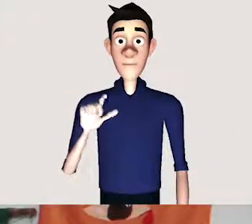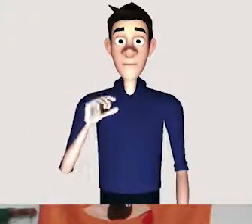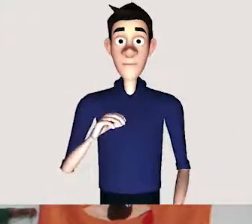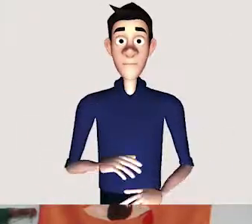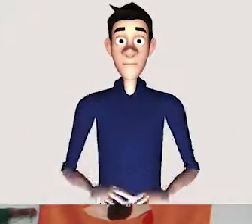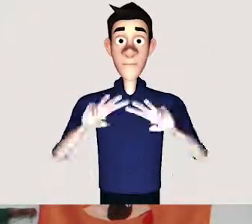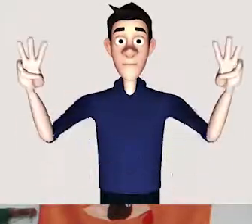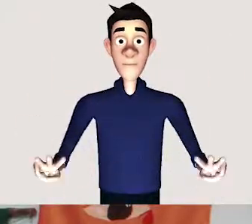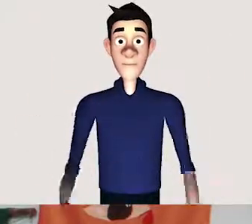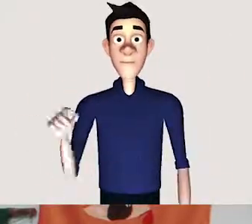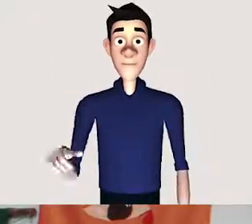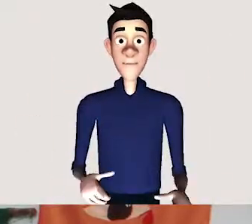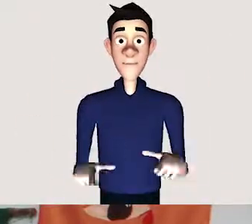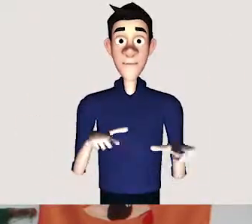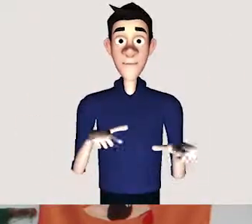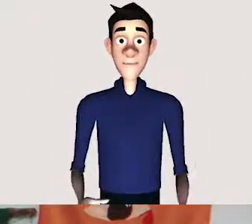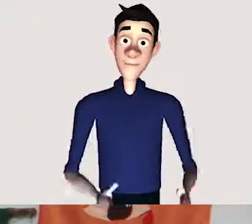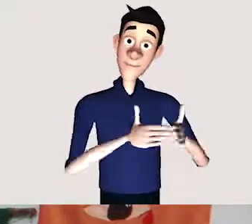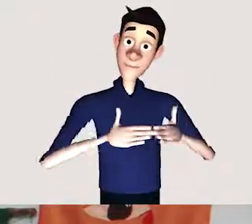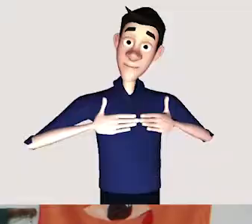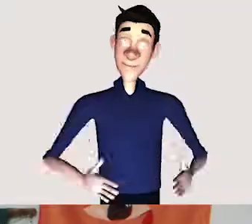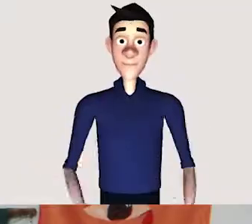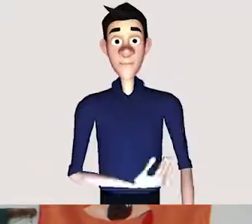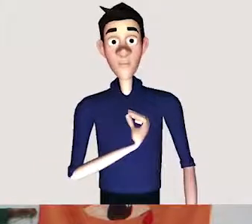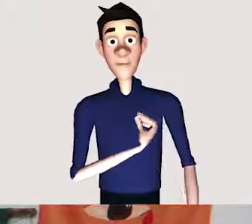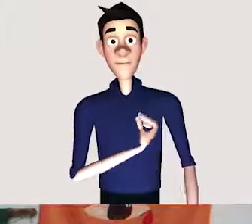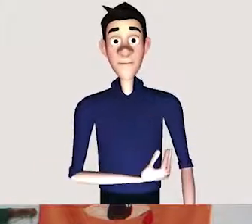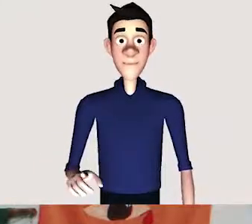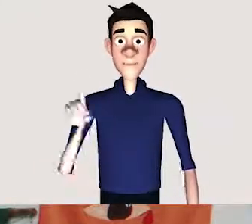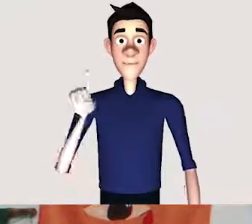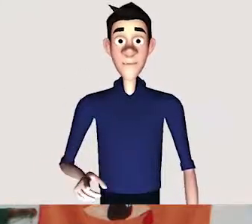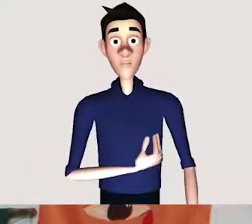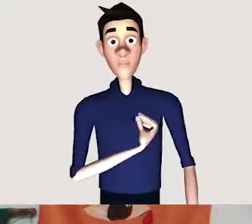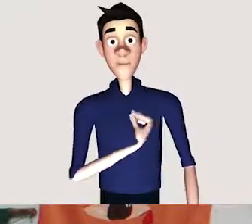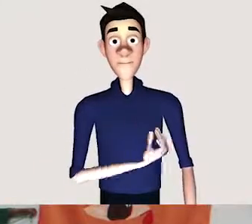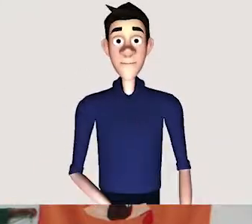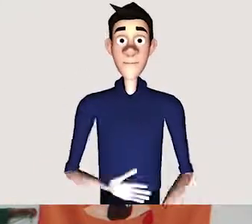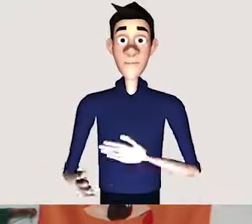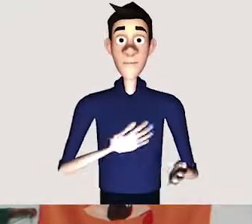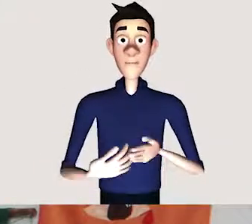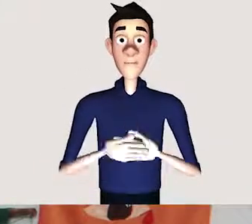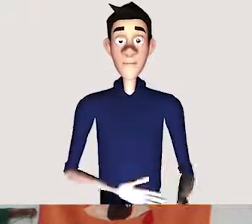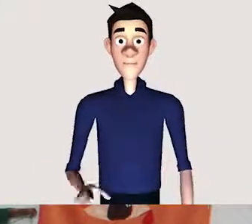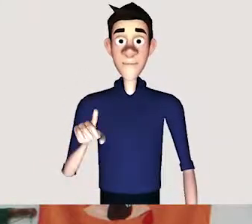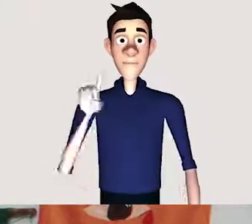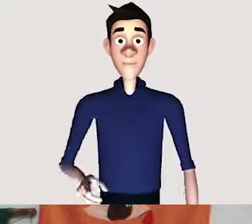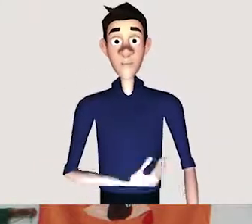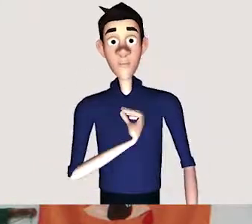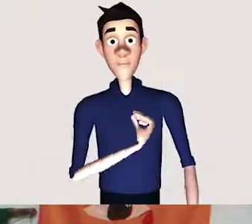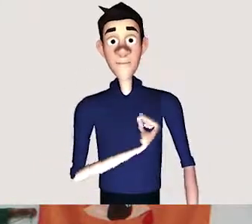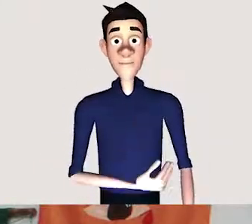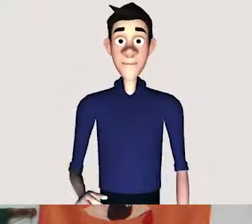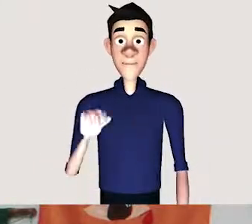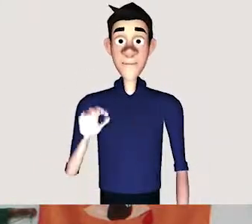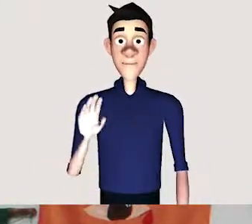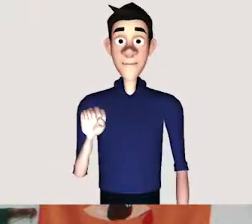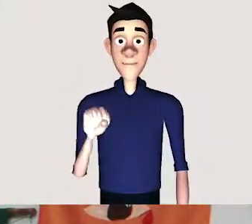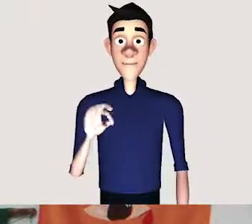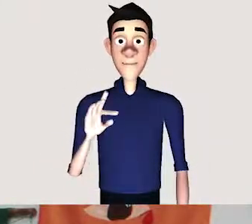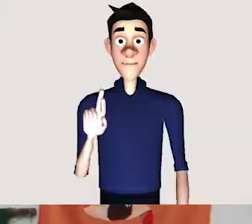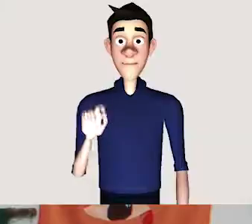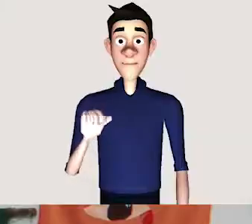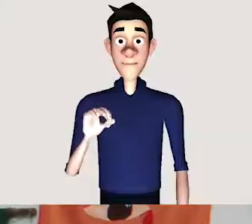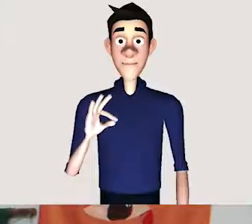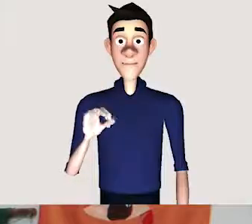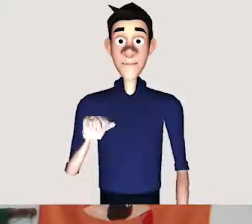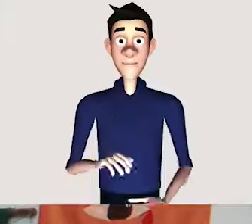a importância da conexão do museu com a vida. São museus biófilos, museus que trabalham a